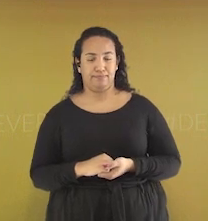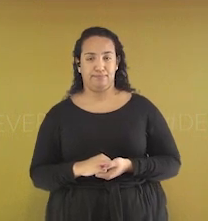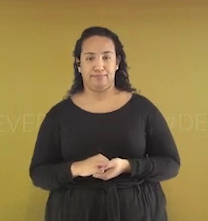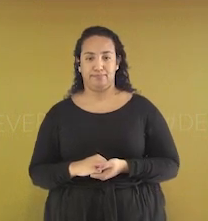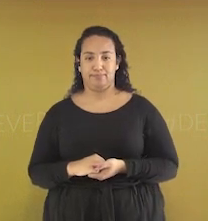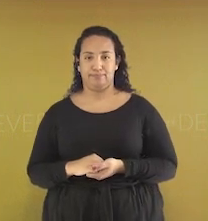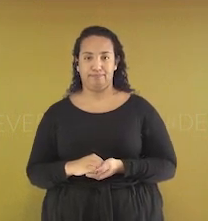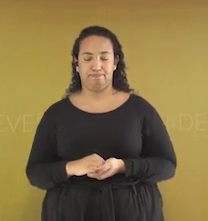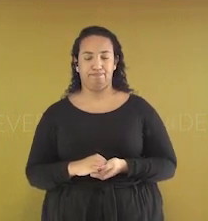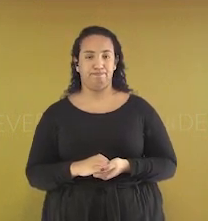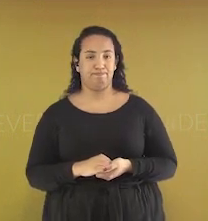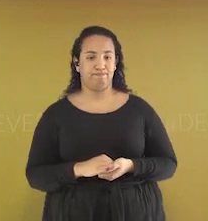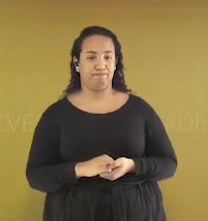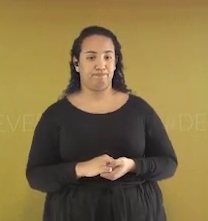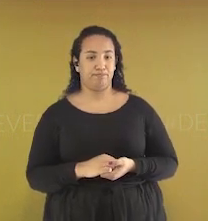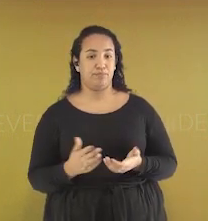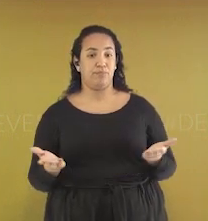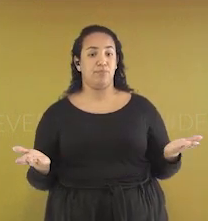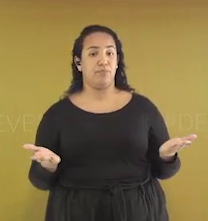27.